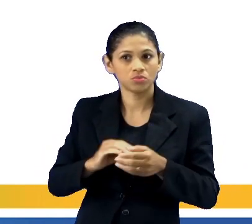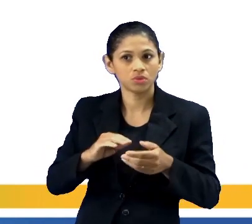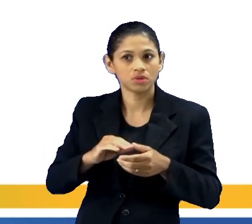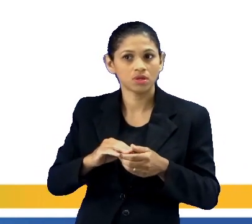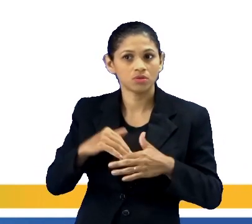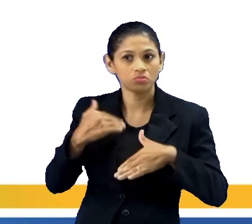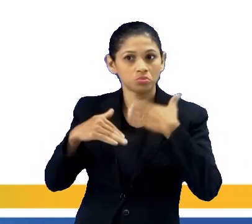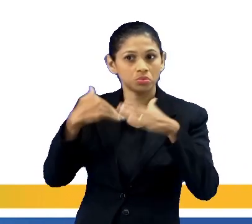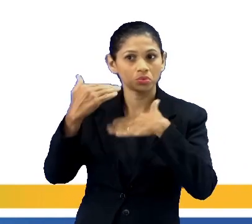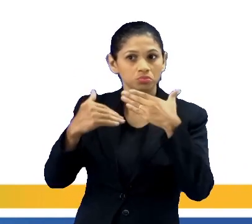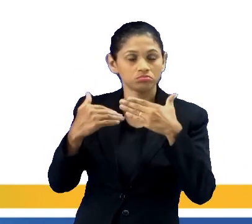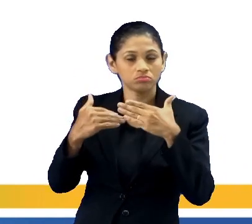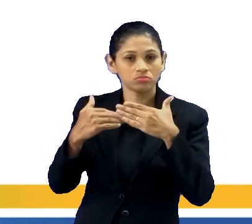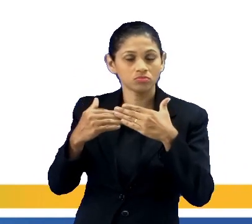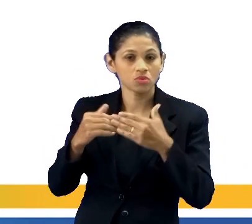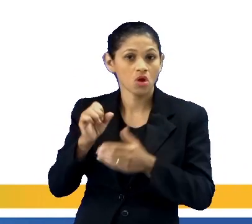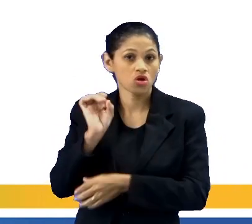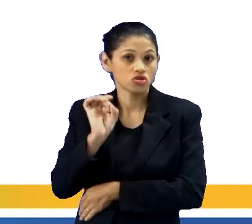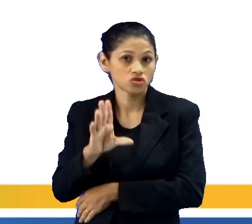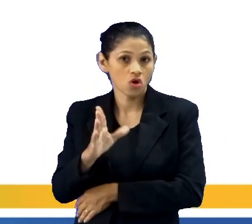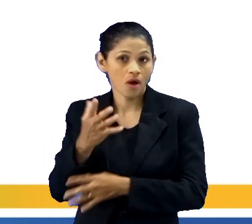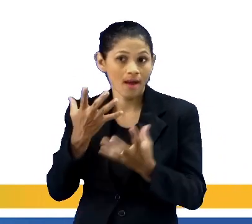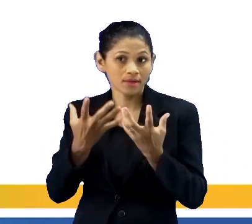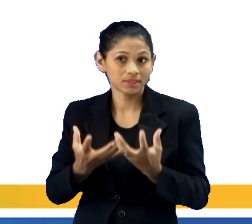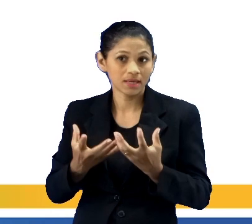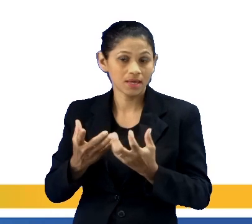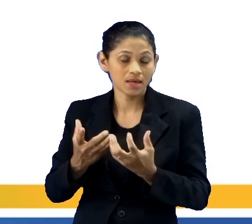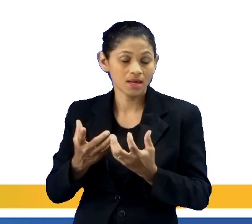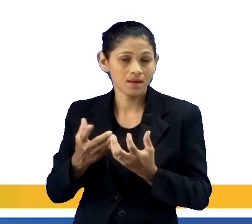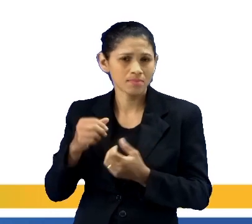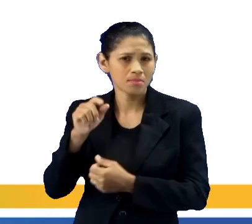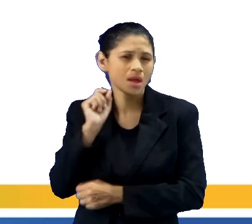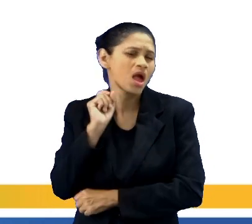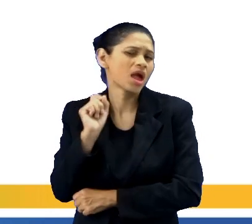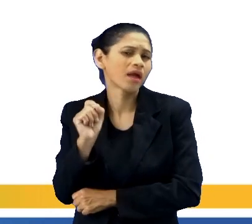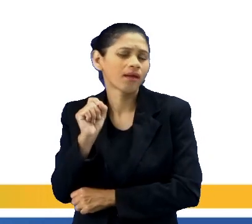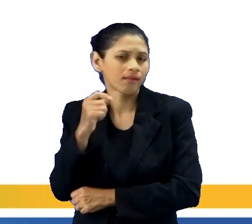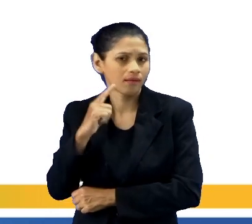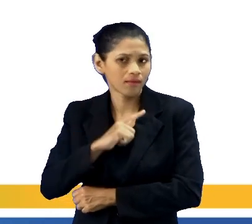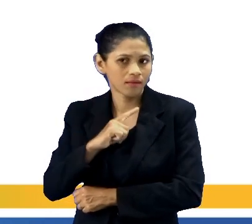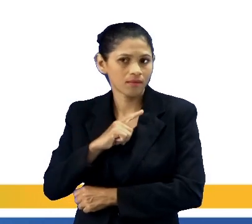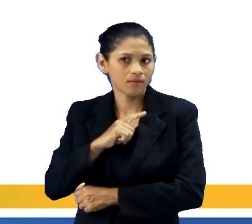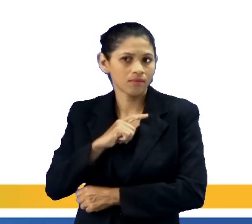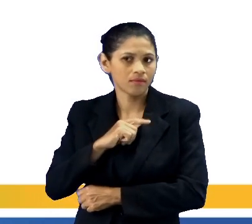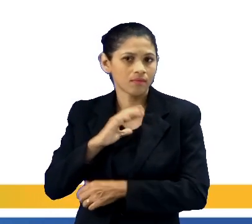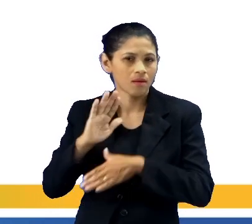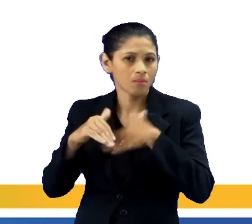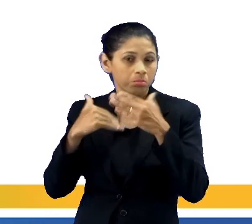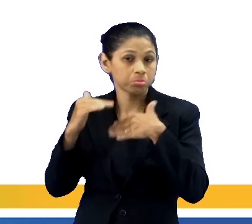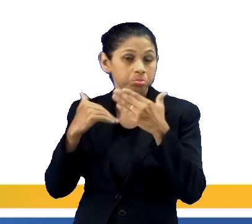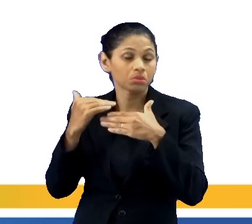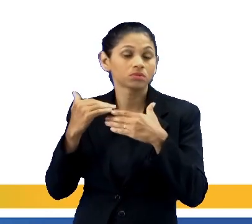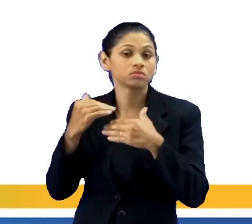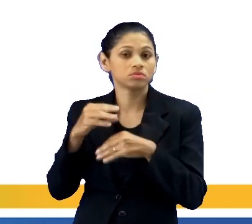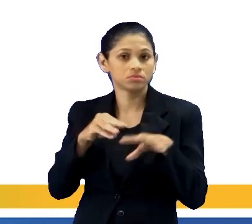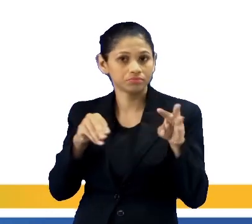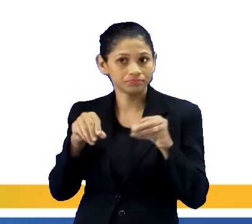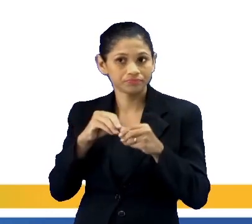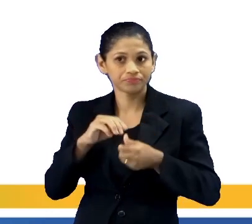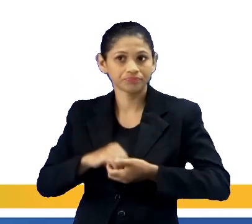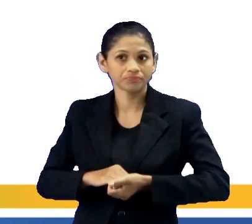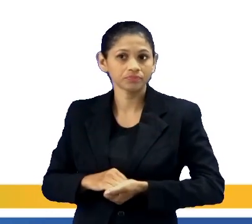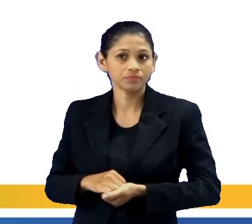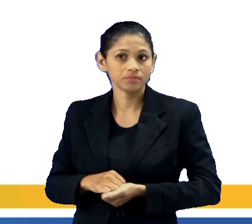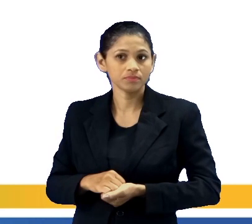condições para produzir na terra. Vamos visualizar a alternativa correta? Está expressa